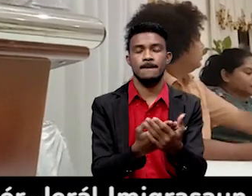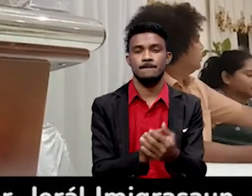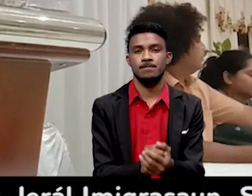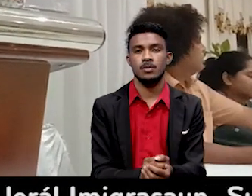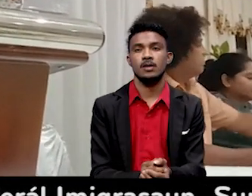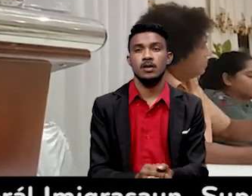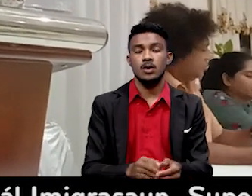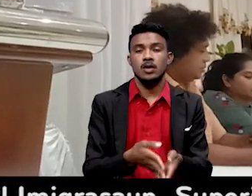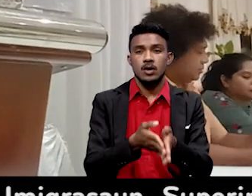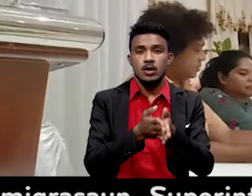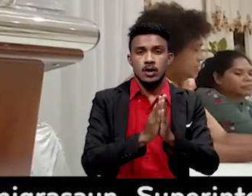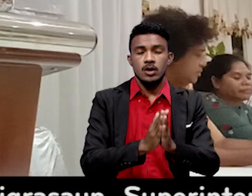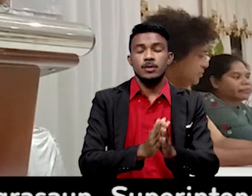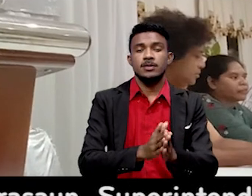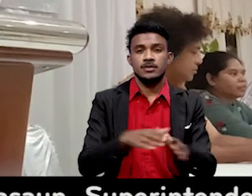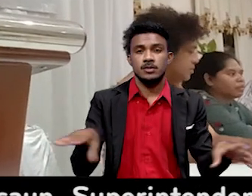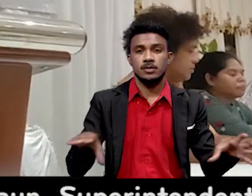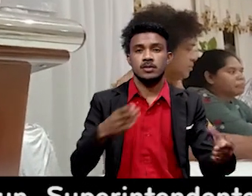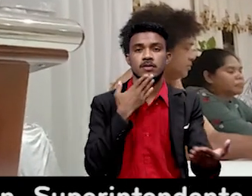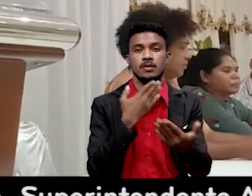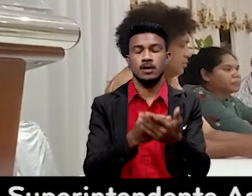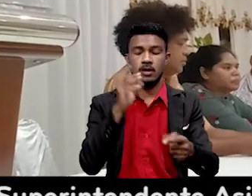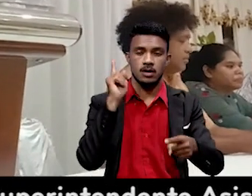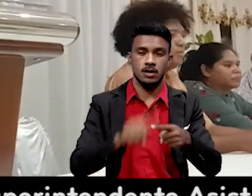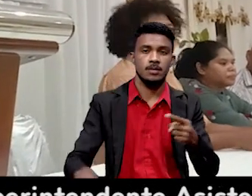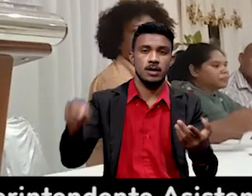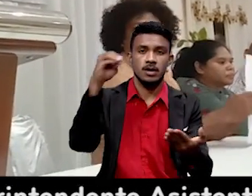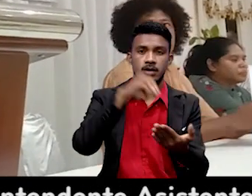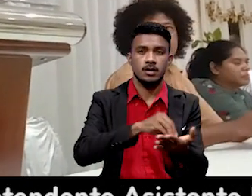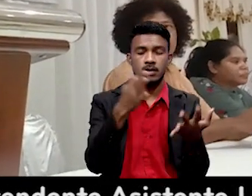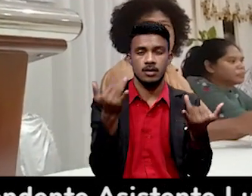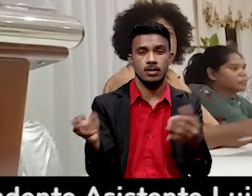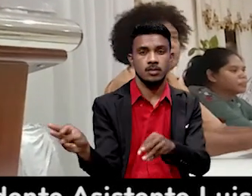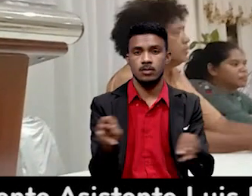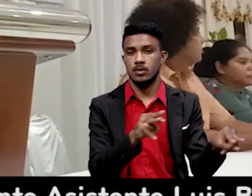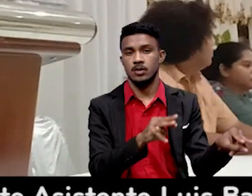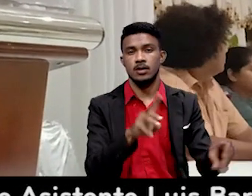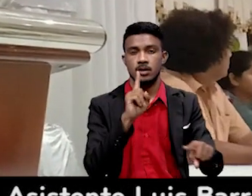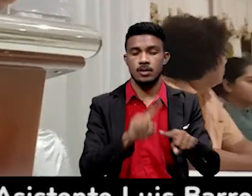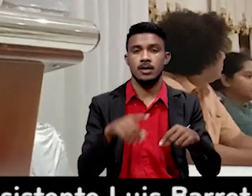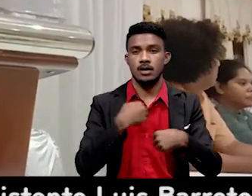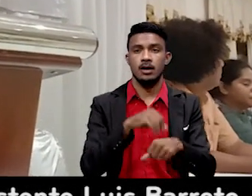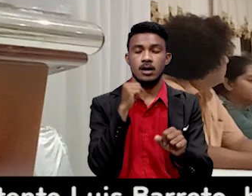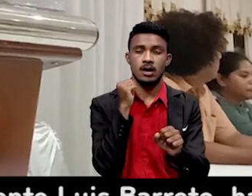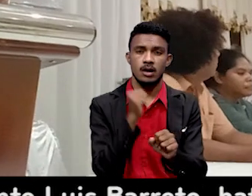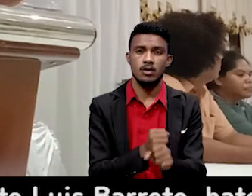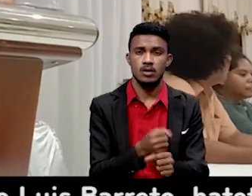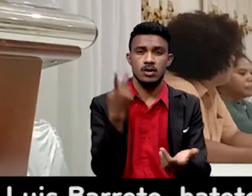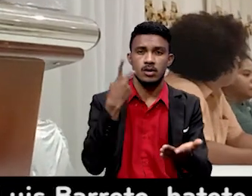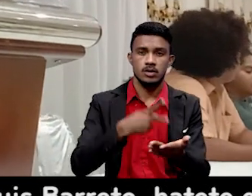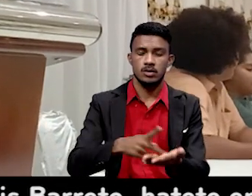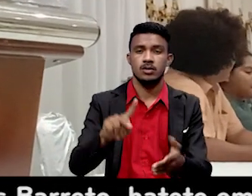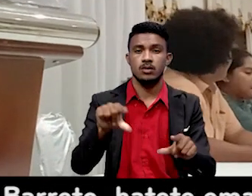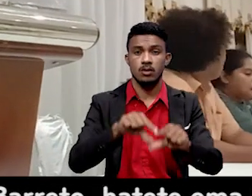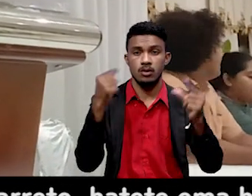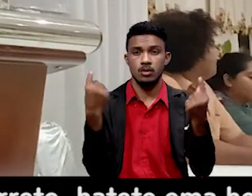russo atuhalau ho profissional, la linka tau odi vingança, la linka hava propaganda grupo